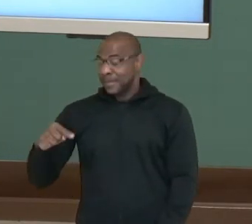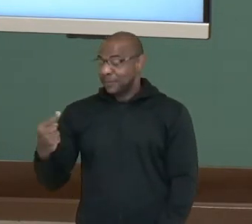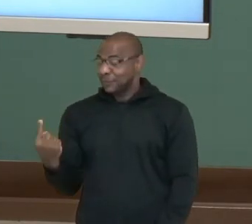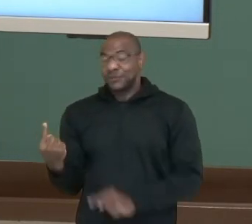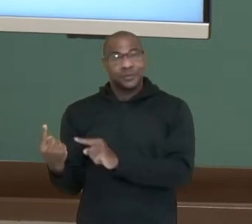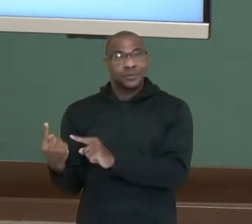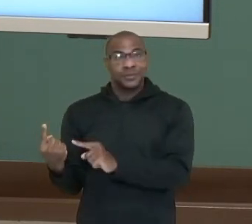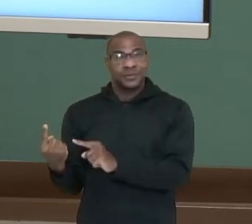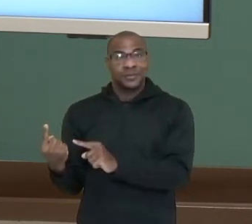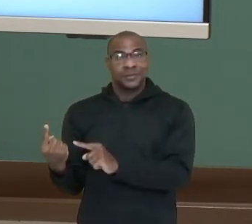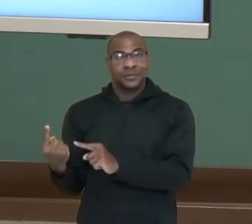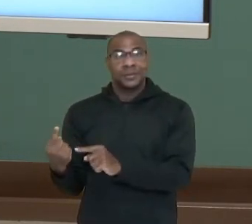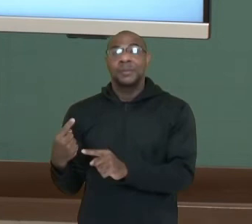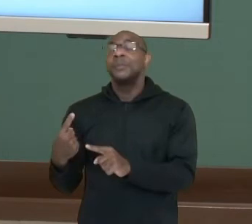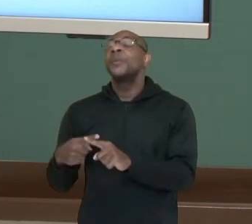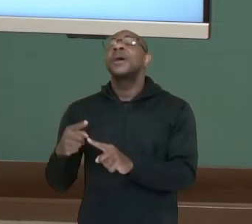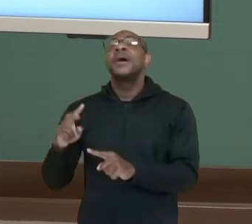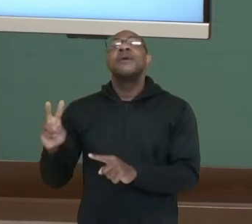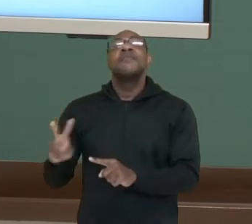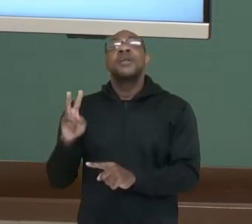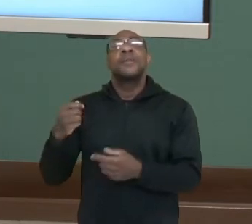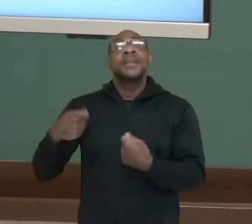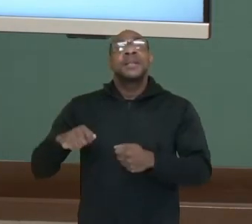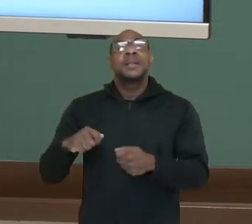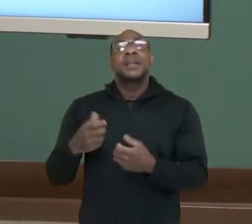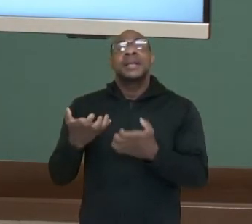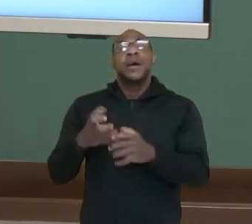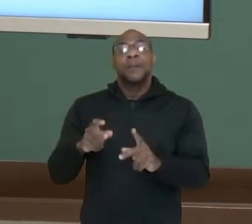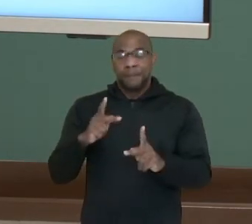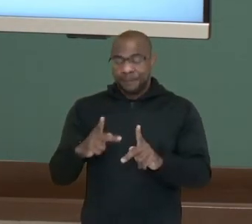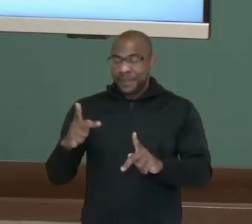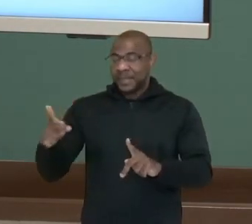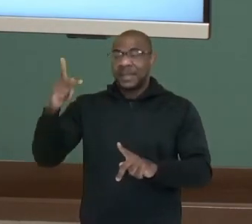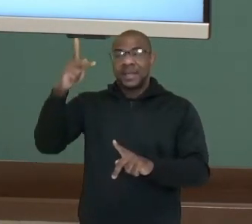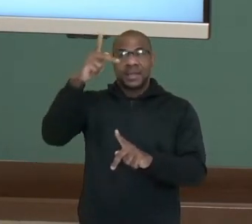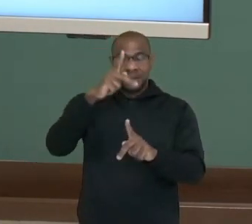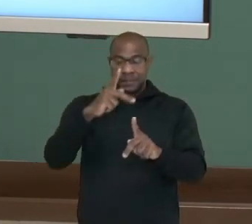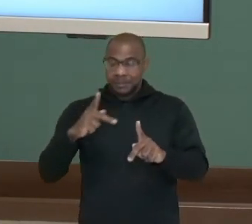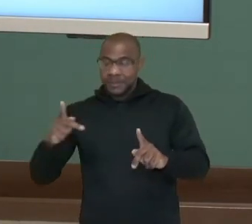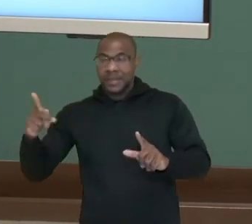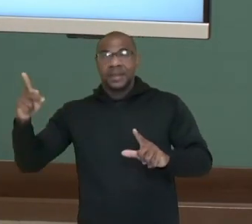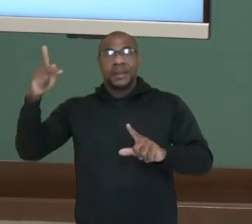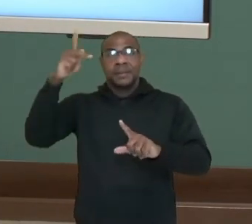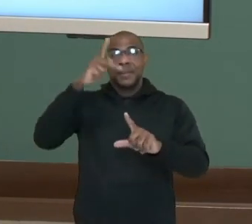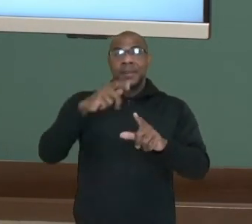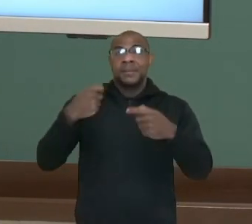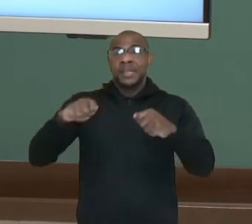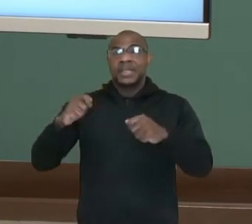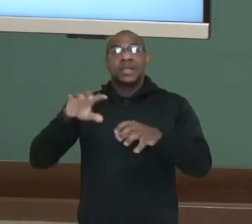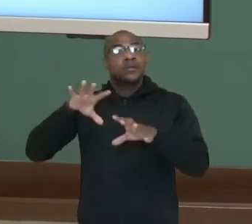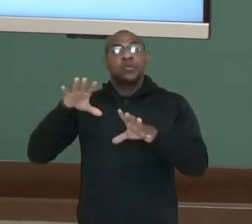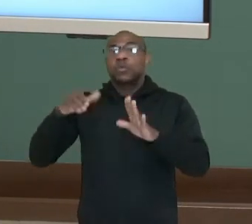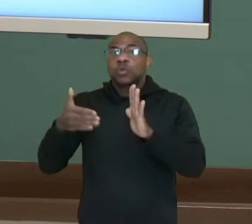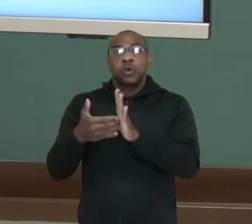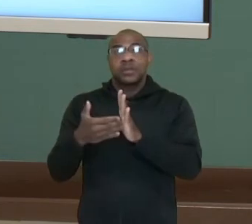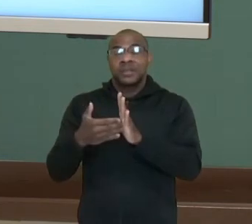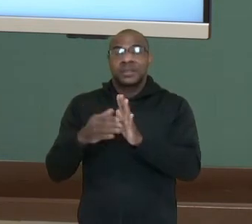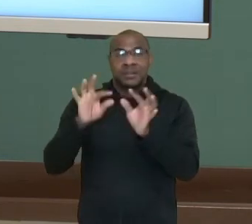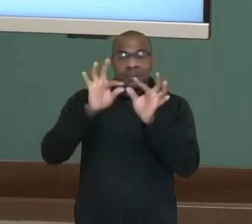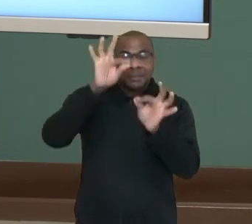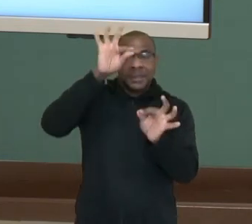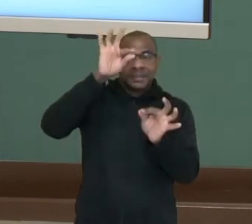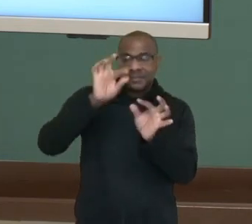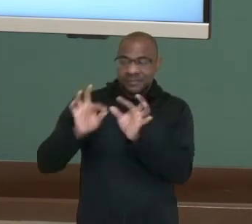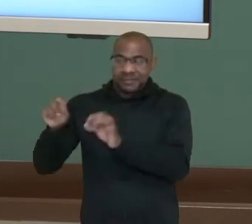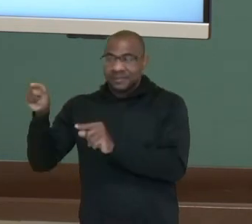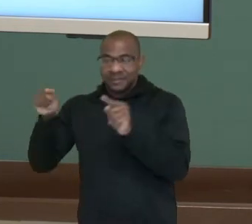E por que precisou desse valor? Porque eu quero perímetro. Perímetro é o contorno da figura, eu preciso de todas as medidas. Tá? Então, se